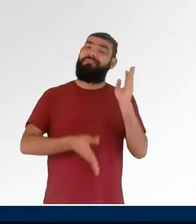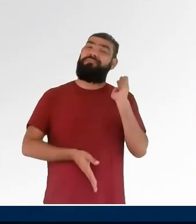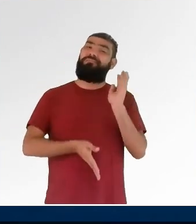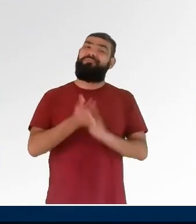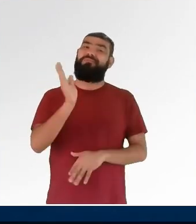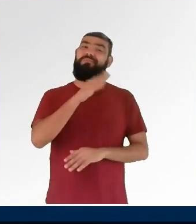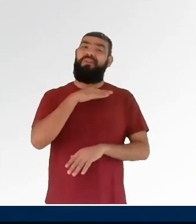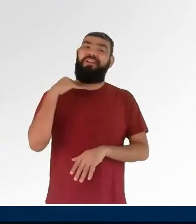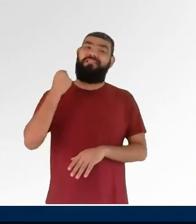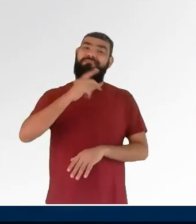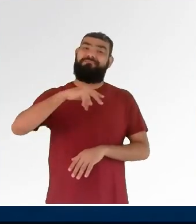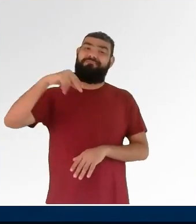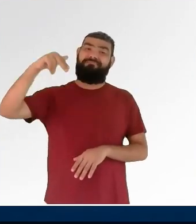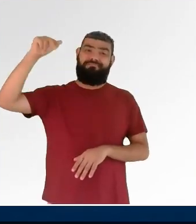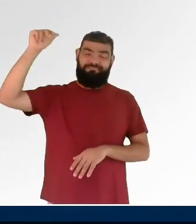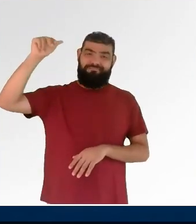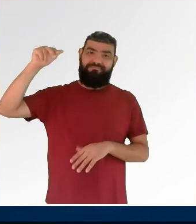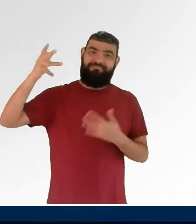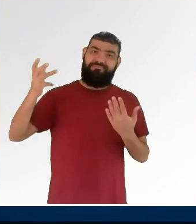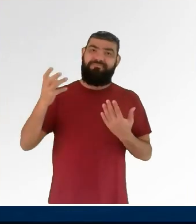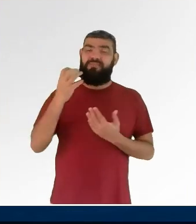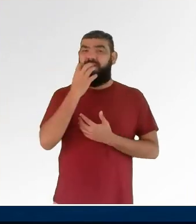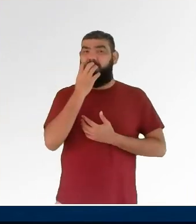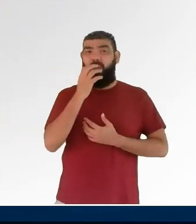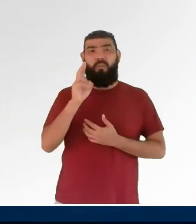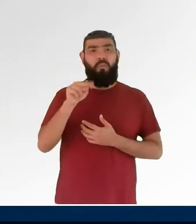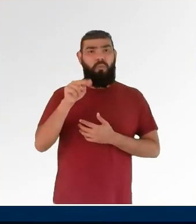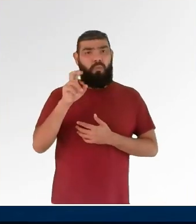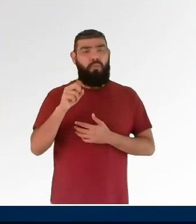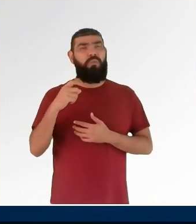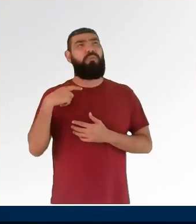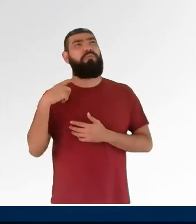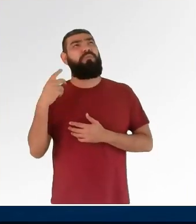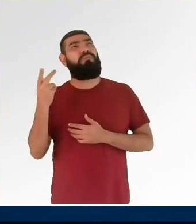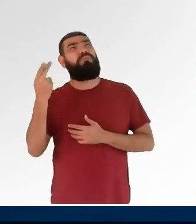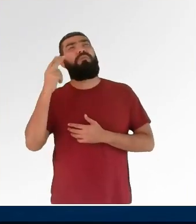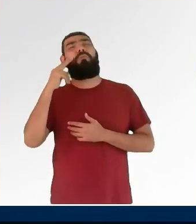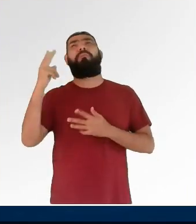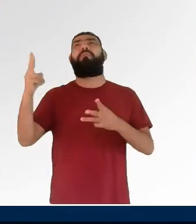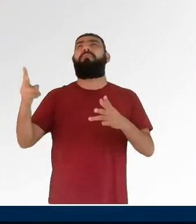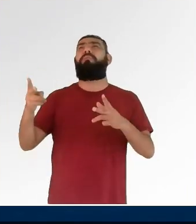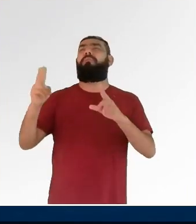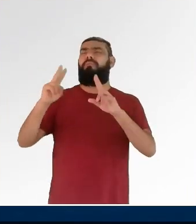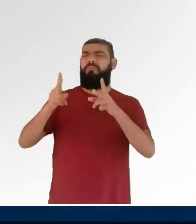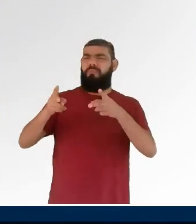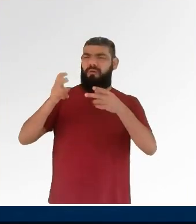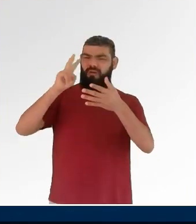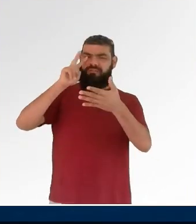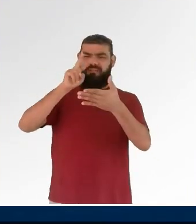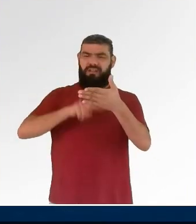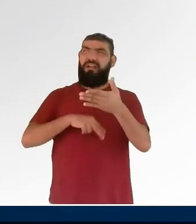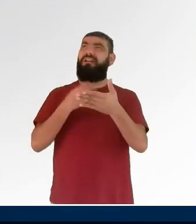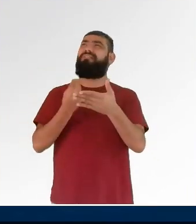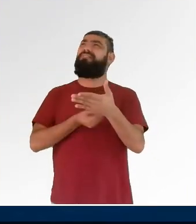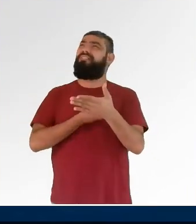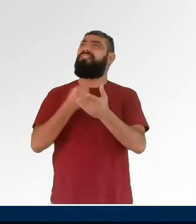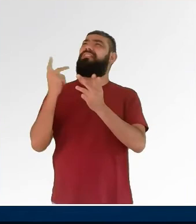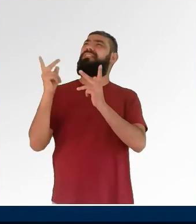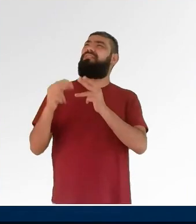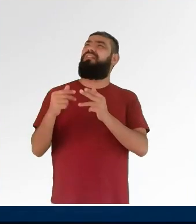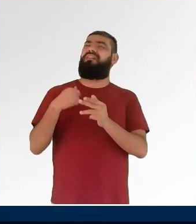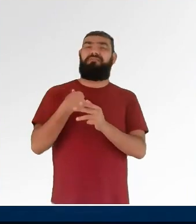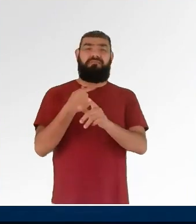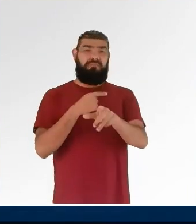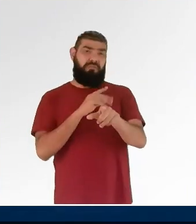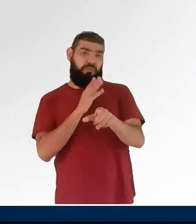né? E o cachorro Uno nos traz um pouco desse resgate da nossa vida. Você pode ter conhecido alguém, ou você